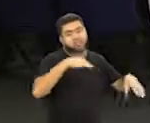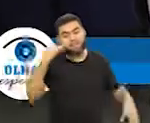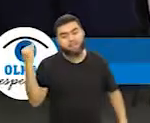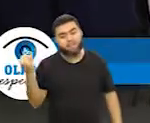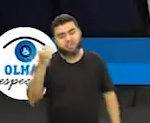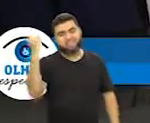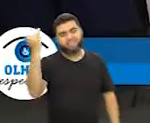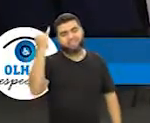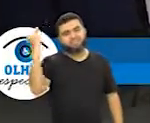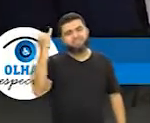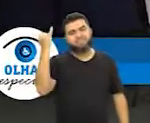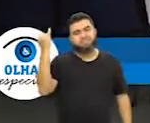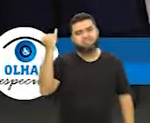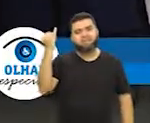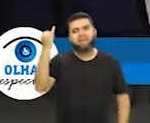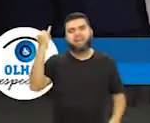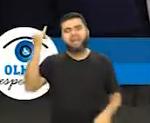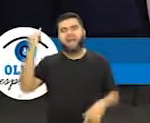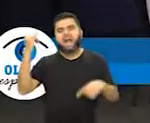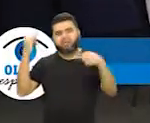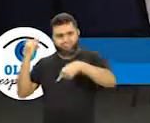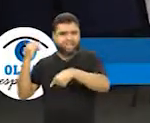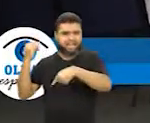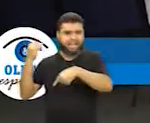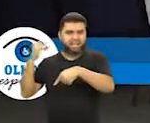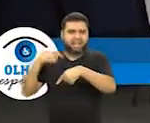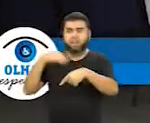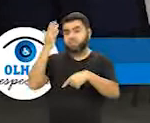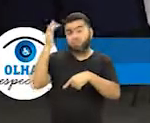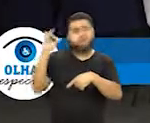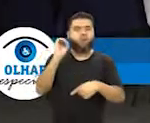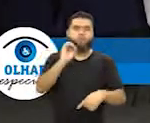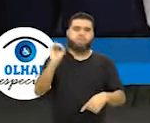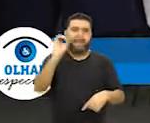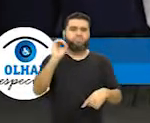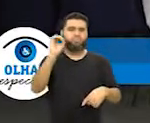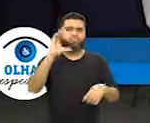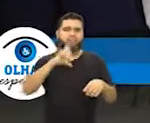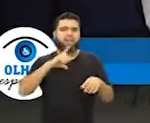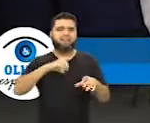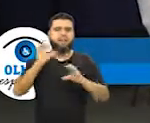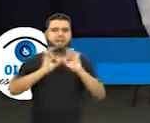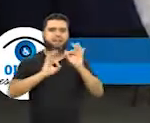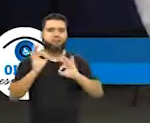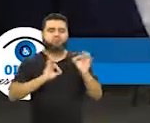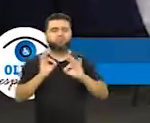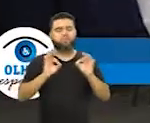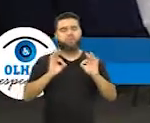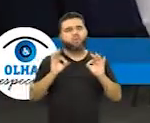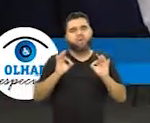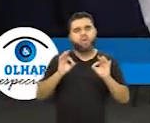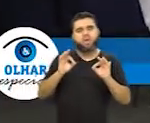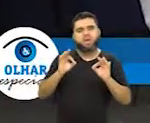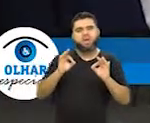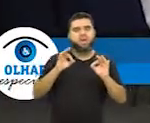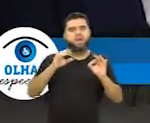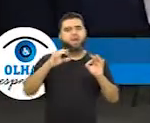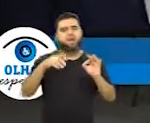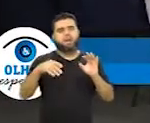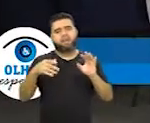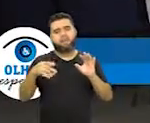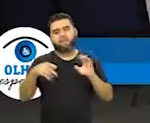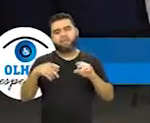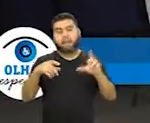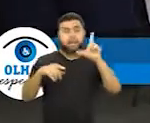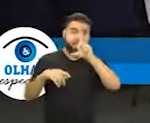de grande importância a participação nesse evento, porque a gente também não sabia que Osasco já tem um plano, que é o